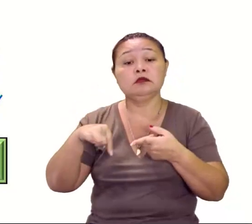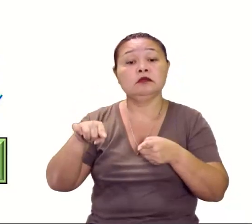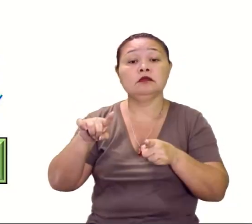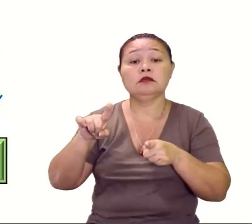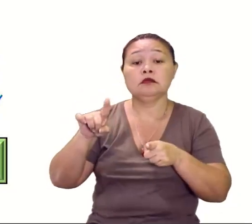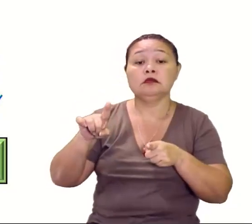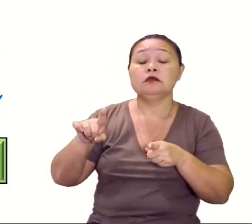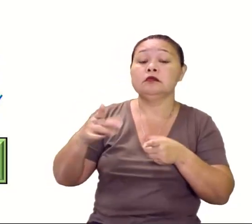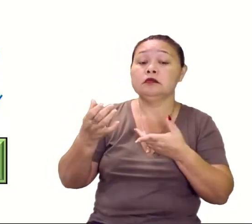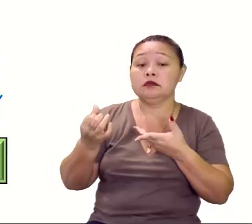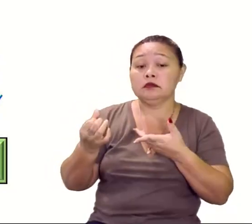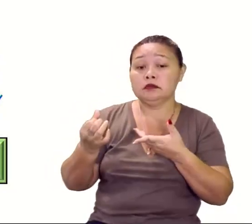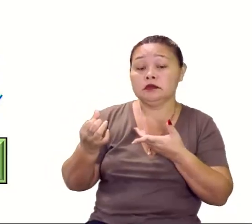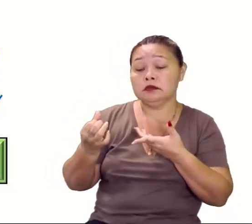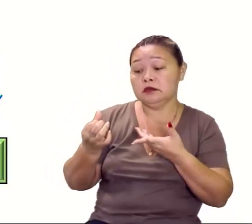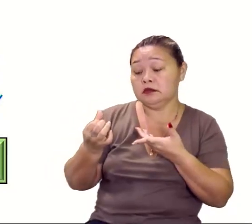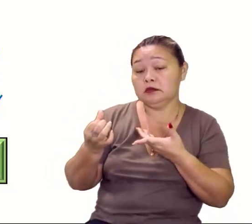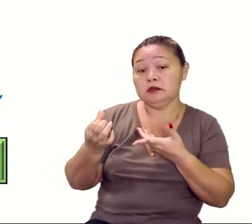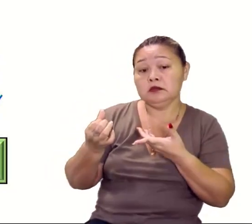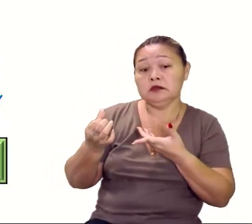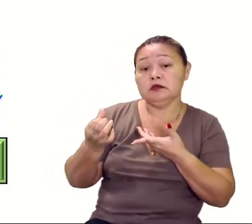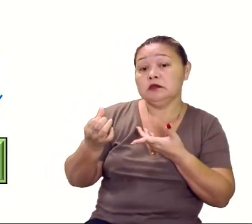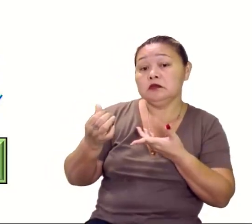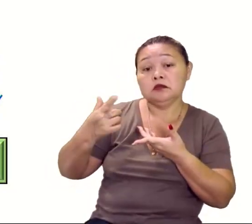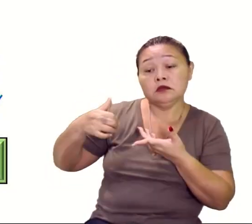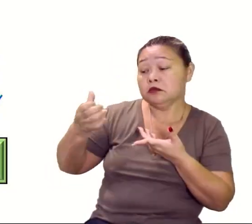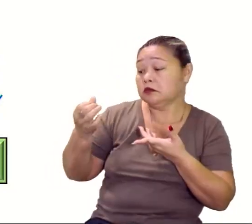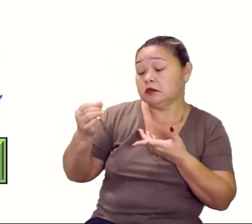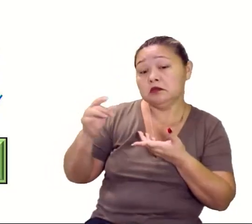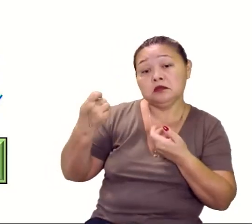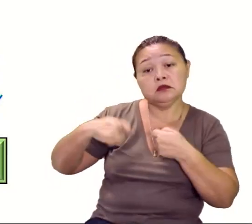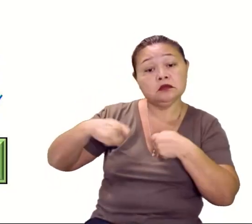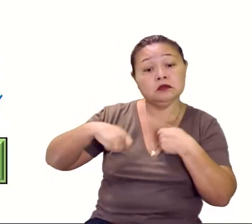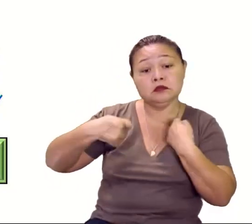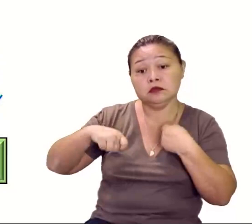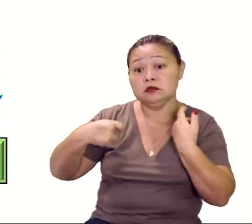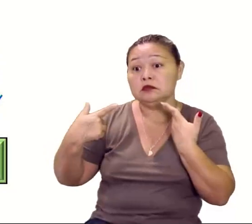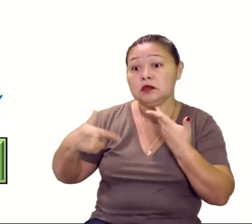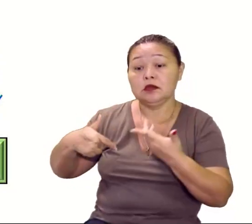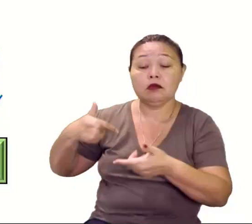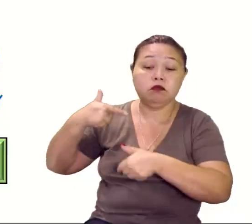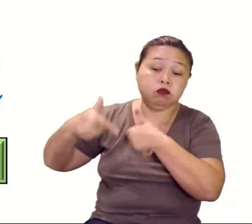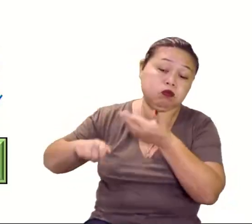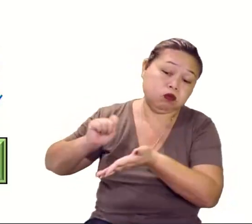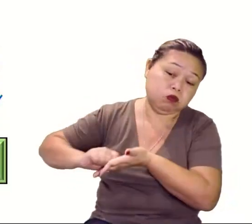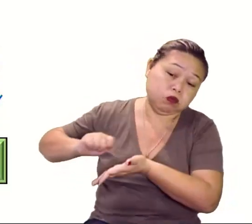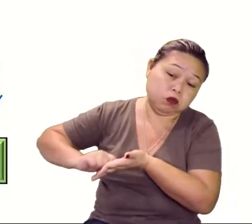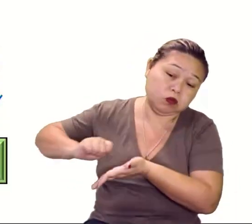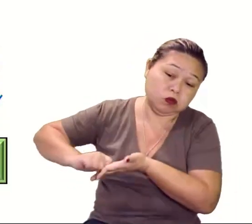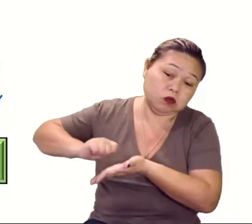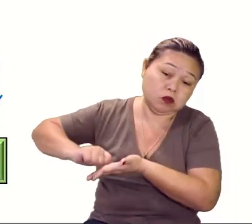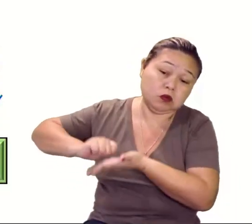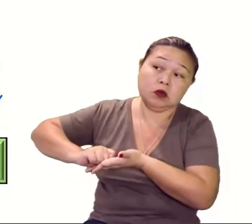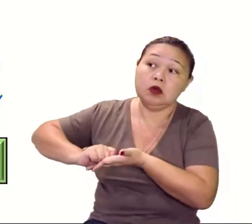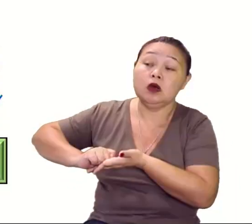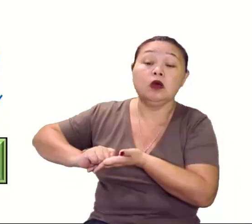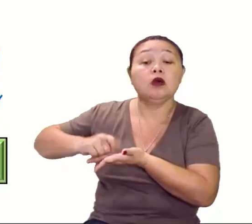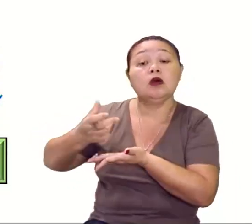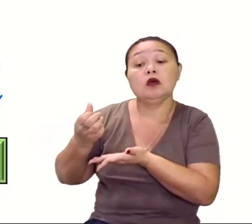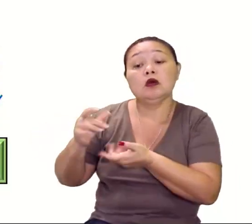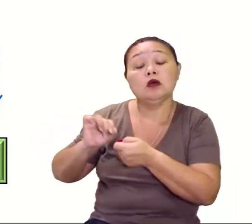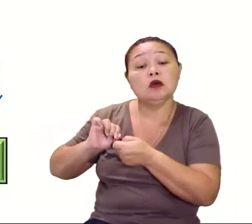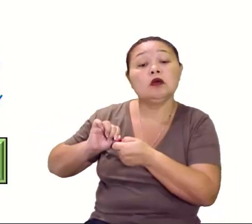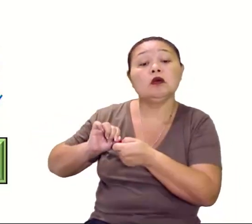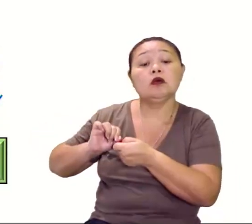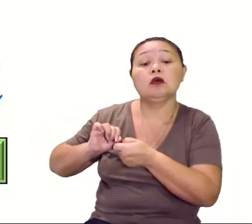É 600, né? Então a gente vai pegar aqui, tudo isso é 600. Então eu nem preciso perder tempo calculando fazendo esse monte de continha. O que eu vou fazer? Vou